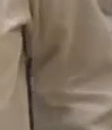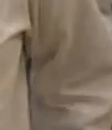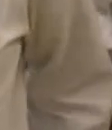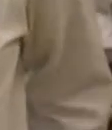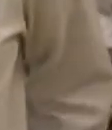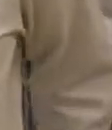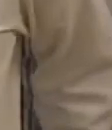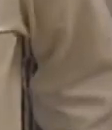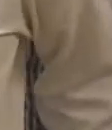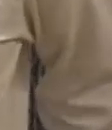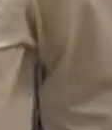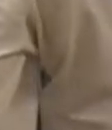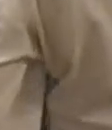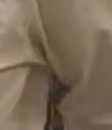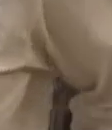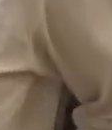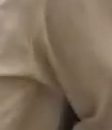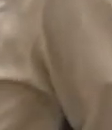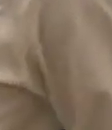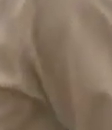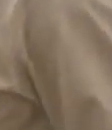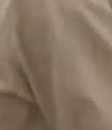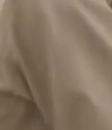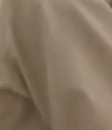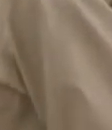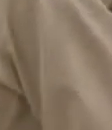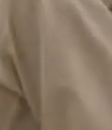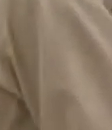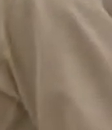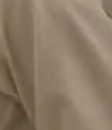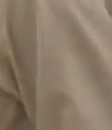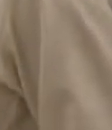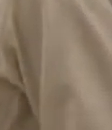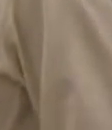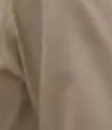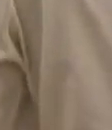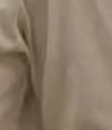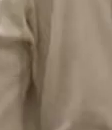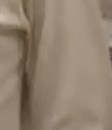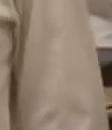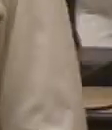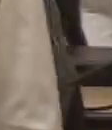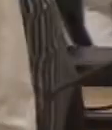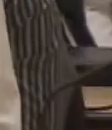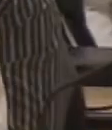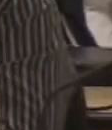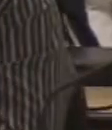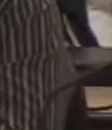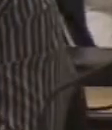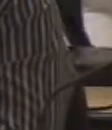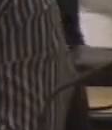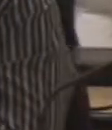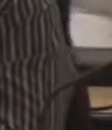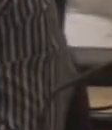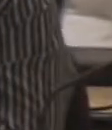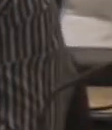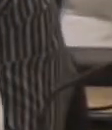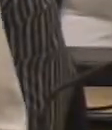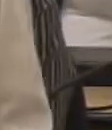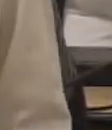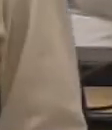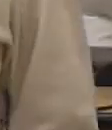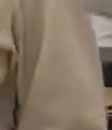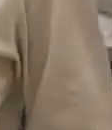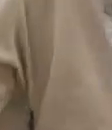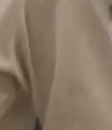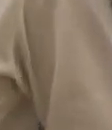anos tem que estudar. Estudar no período integral, estudar no período decente, em escolas boas. Tem muitas escolas boas.